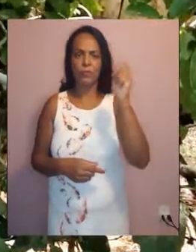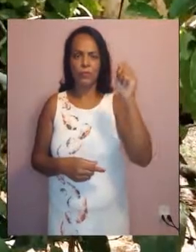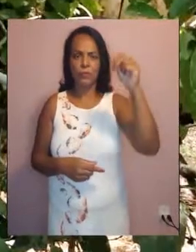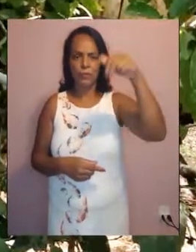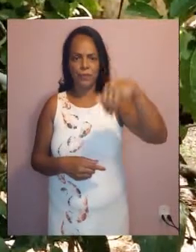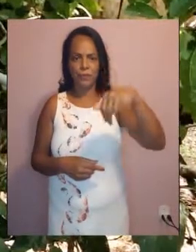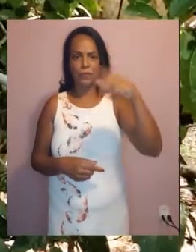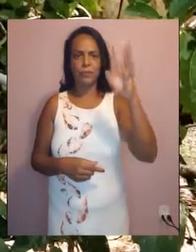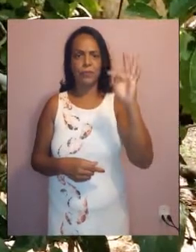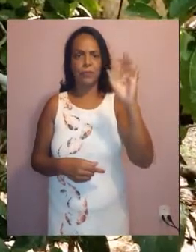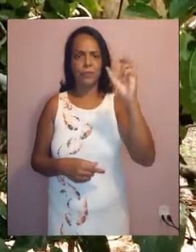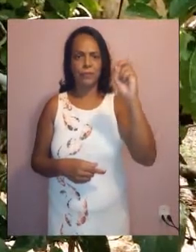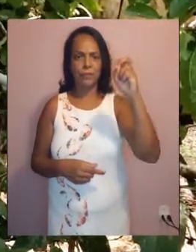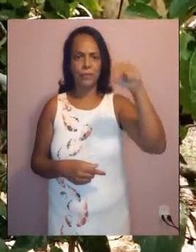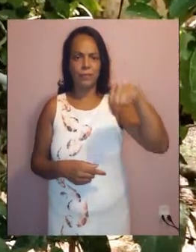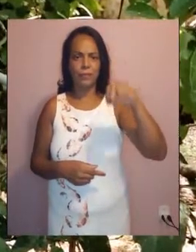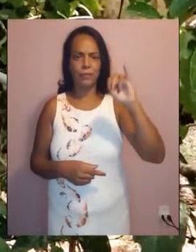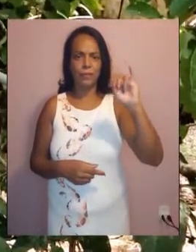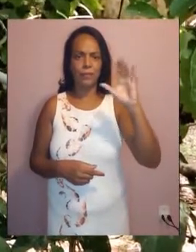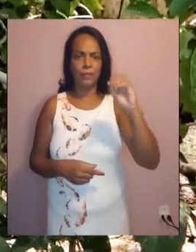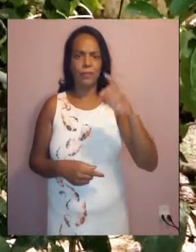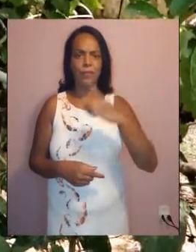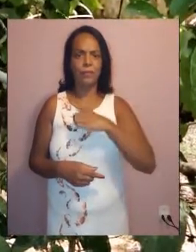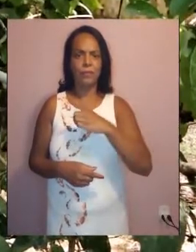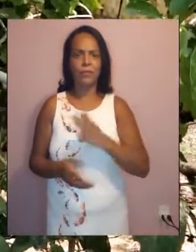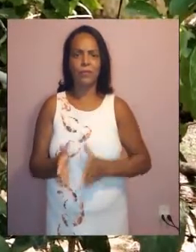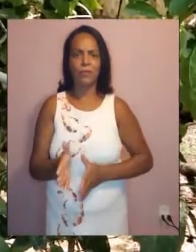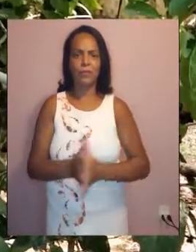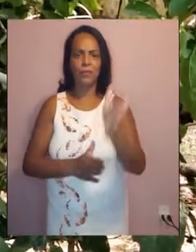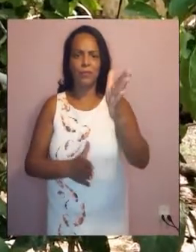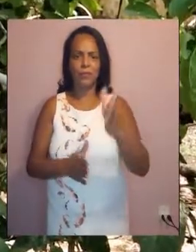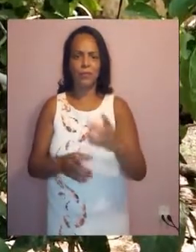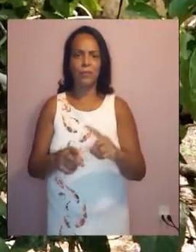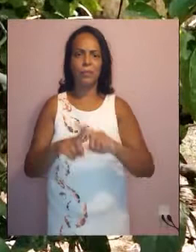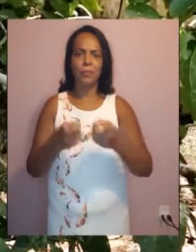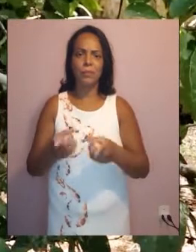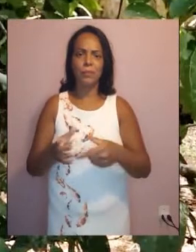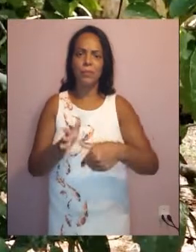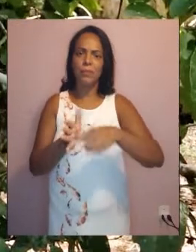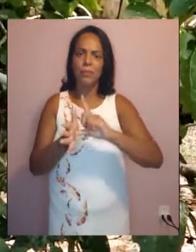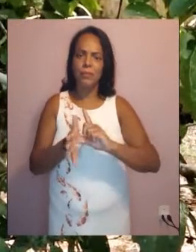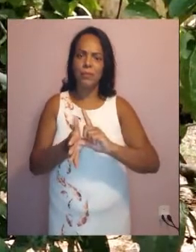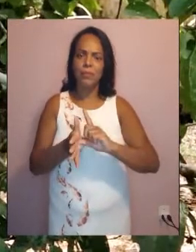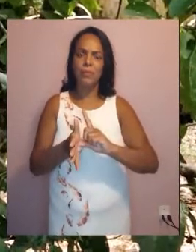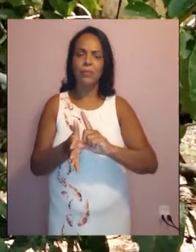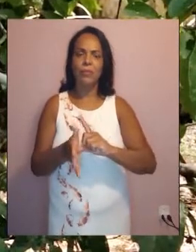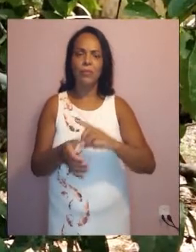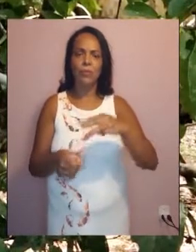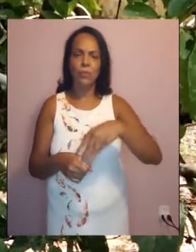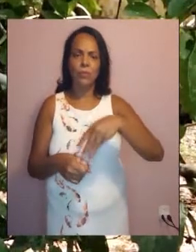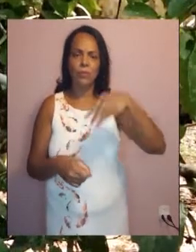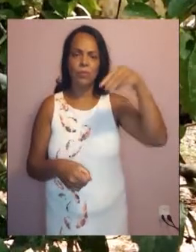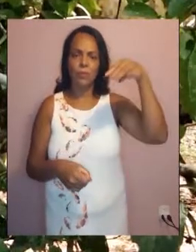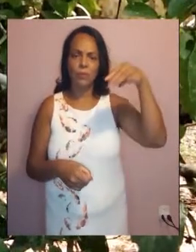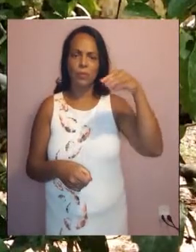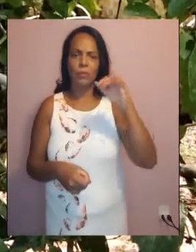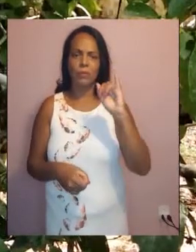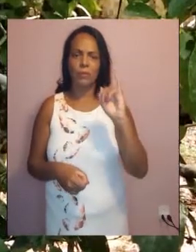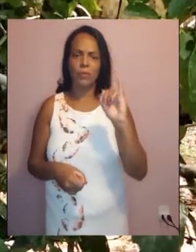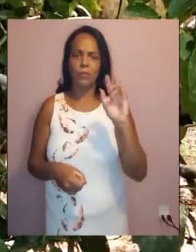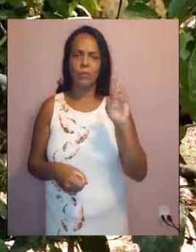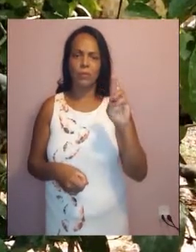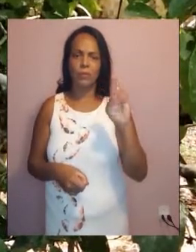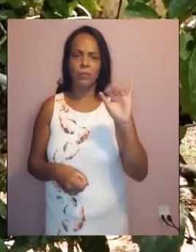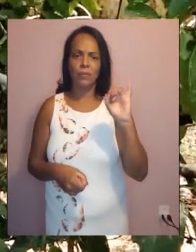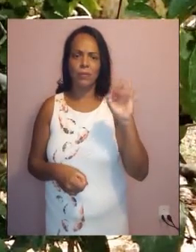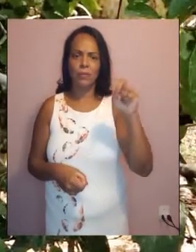né? E aí, antes da saída, Irineu lembrou-se, até porque ele estava